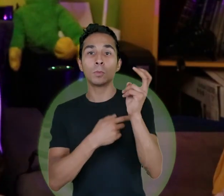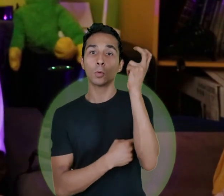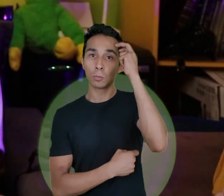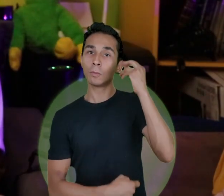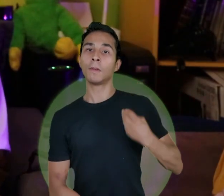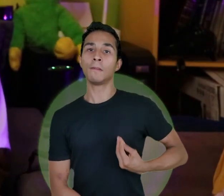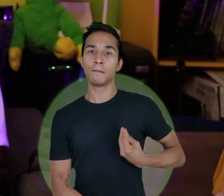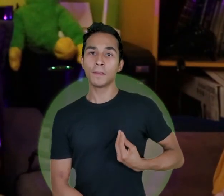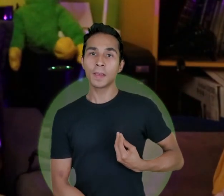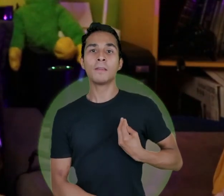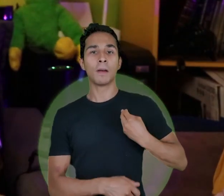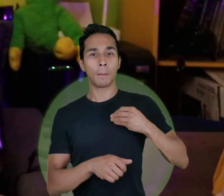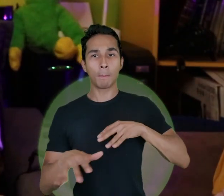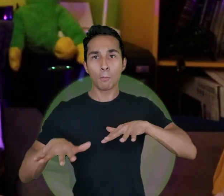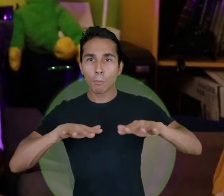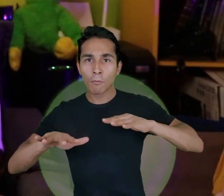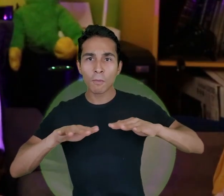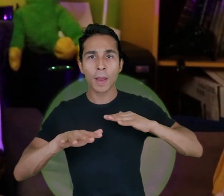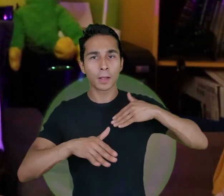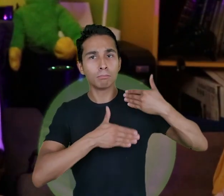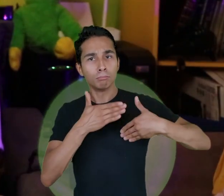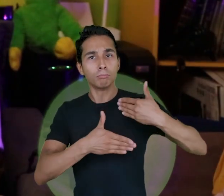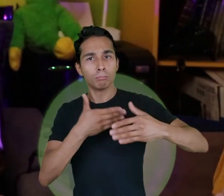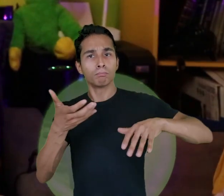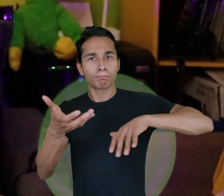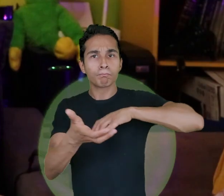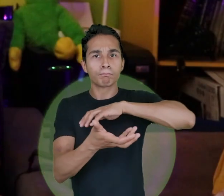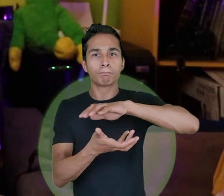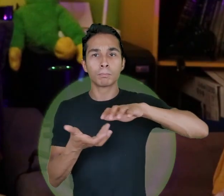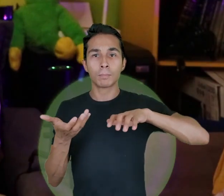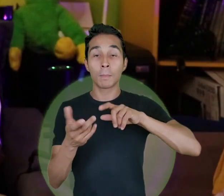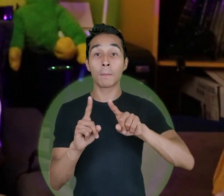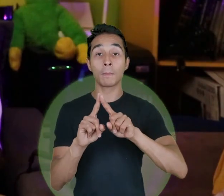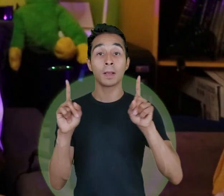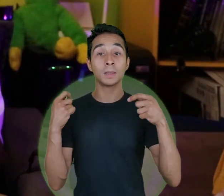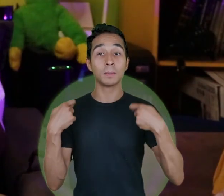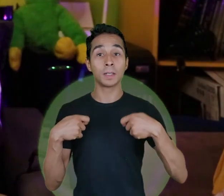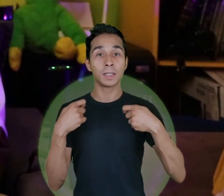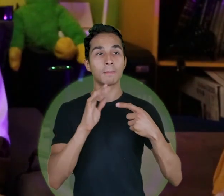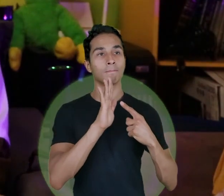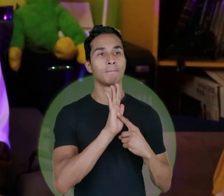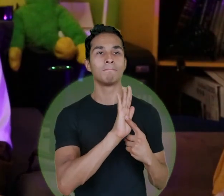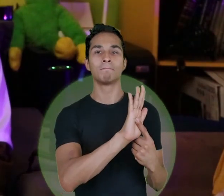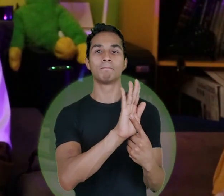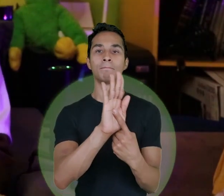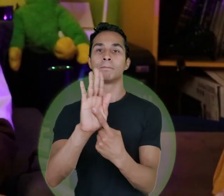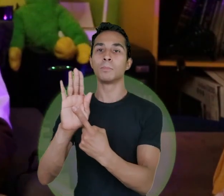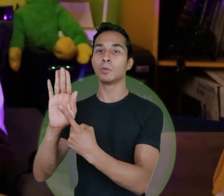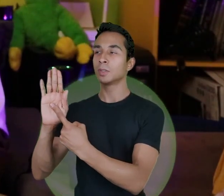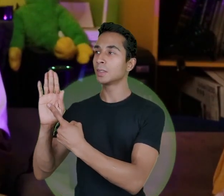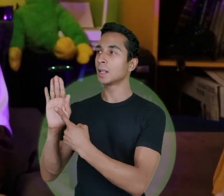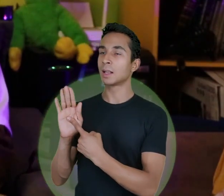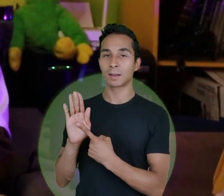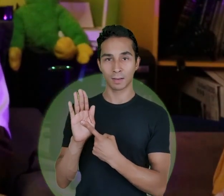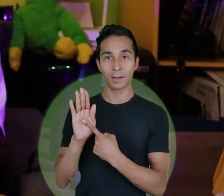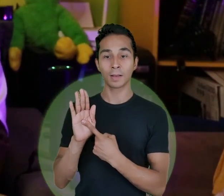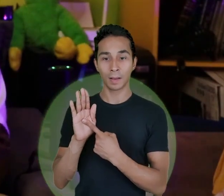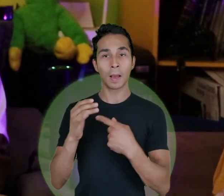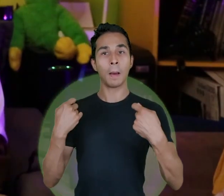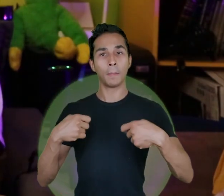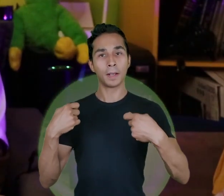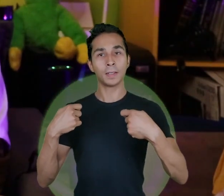está viva, ela está em movimento. Ela só precisa ser, né, apresentada para outros nichos, ela precisa